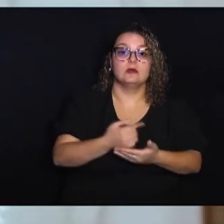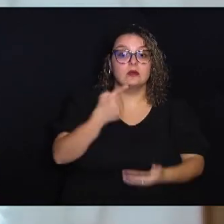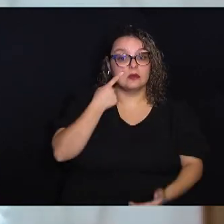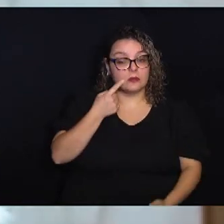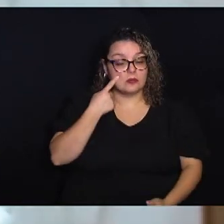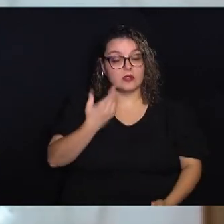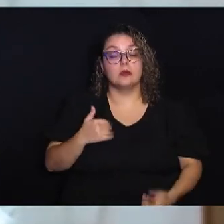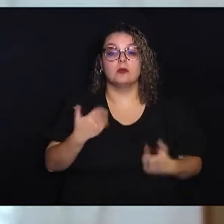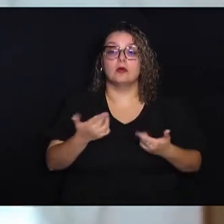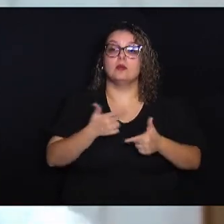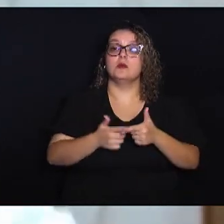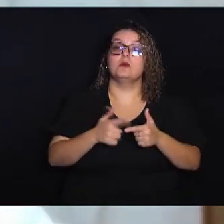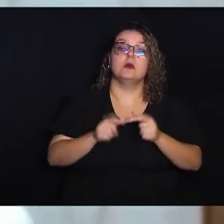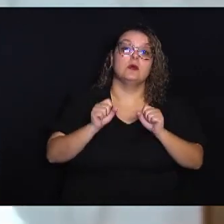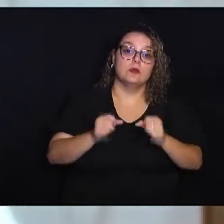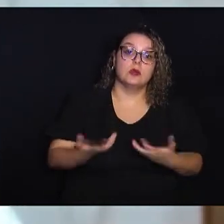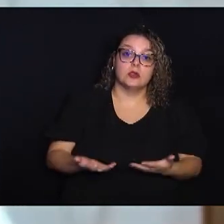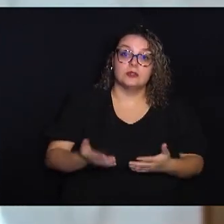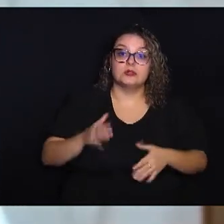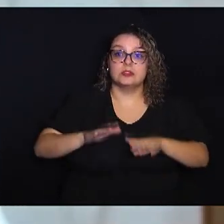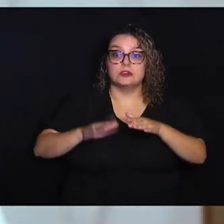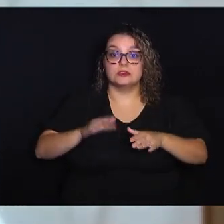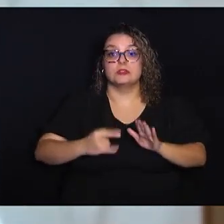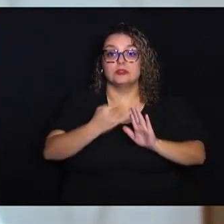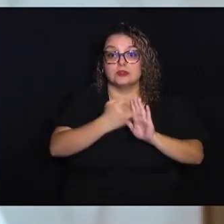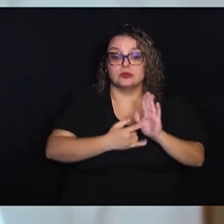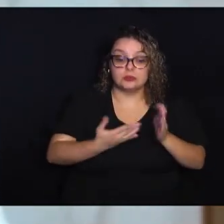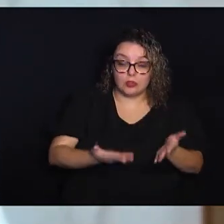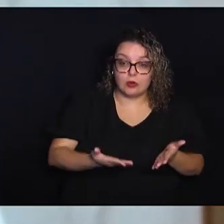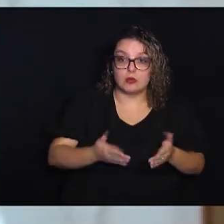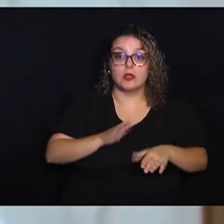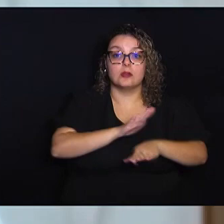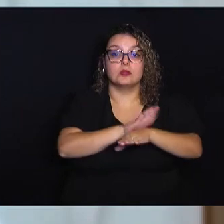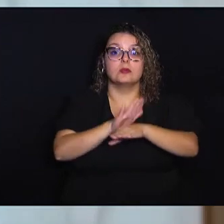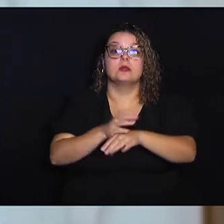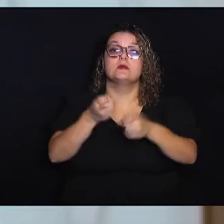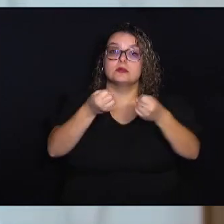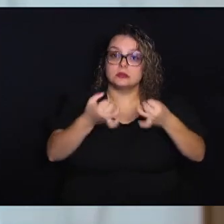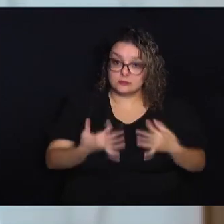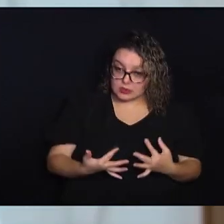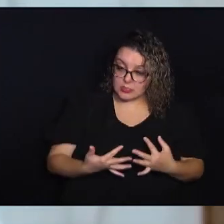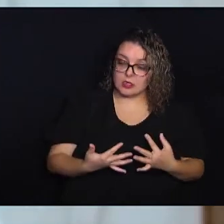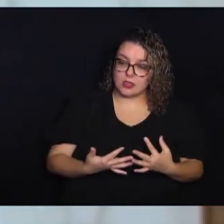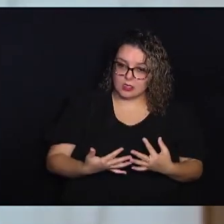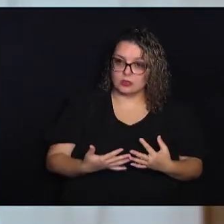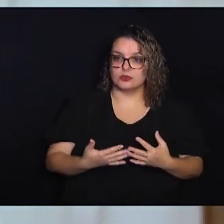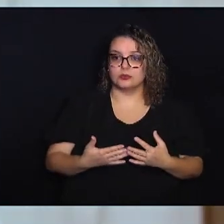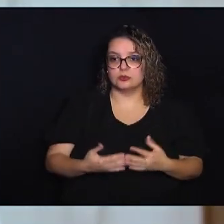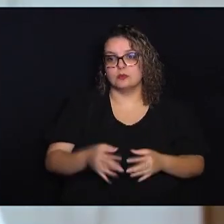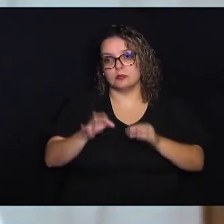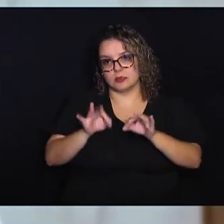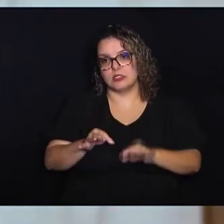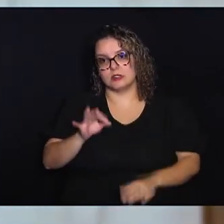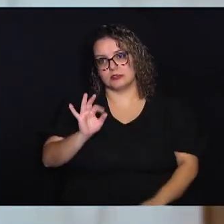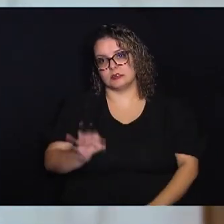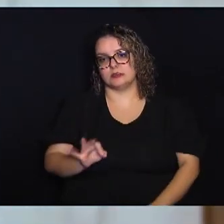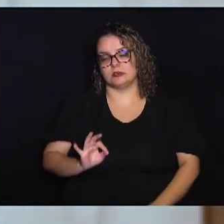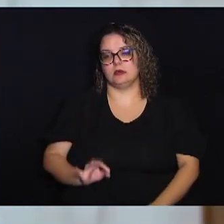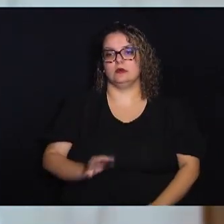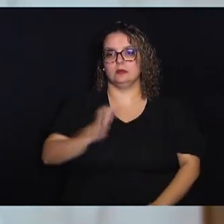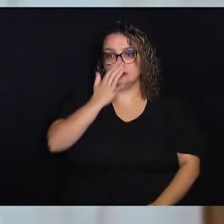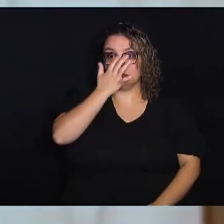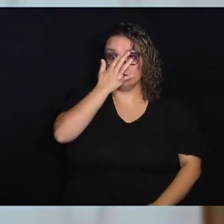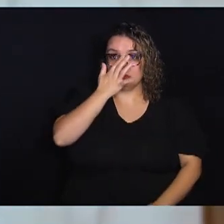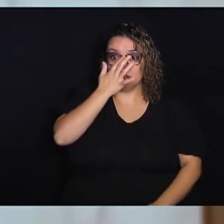o seu problema, e pode, às vezes, pegar aquele documento ali e auxiliar, te orientar no caminho mais adequado. Para pessoas que